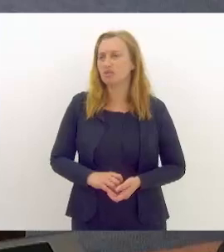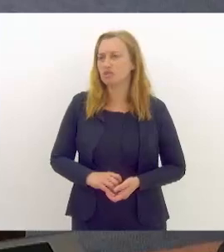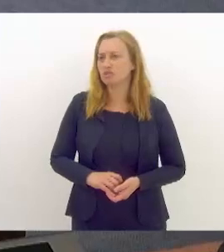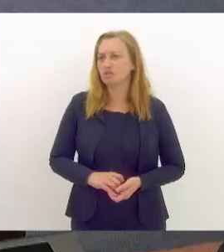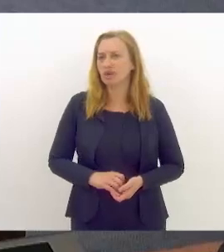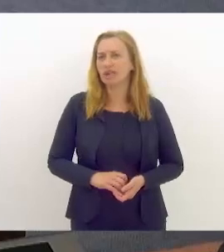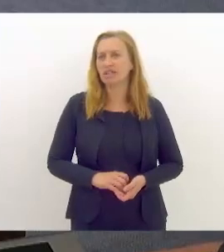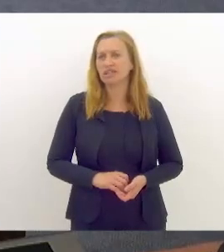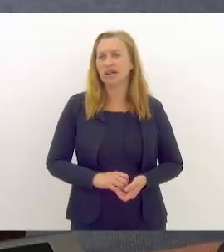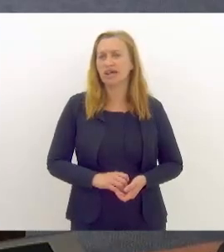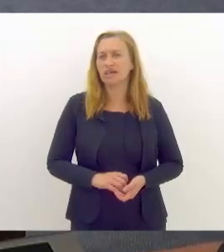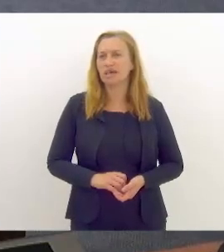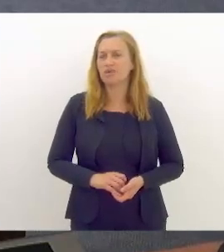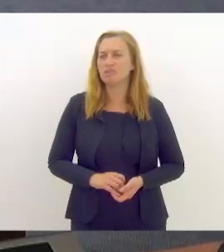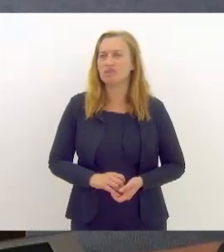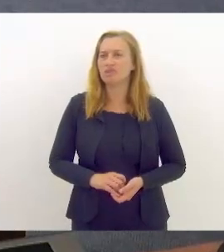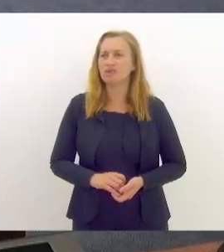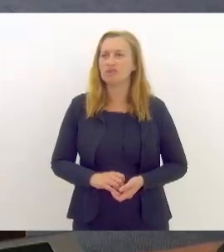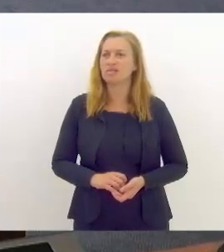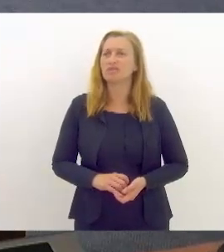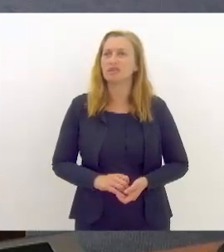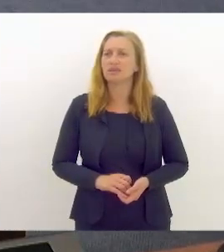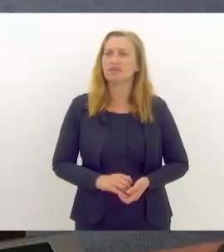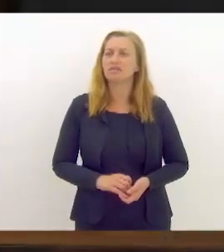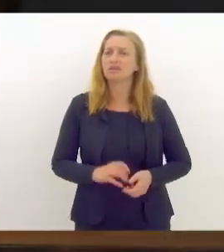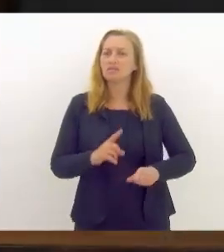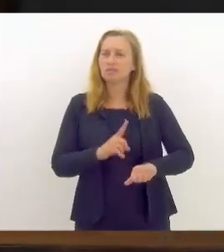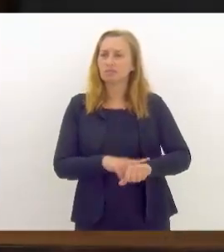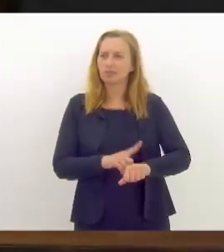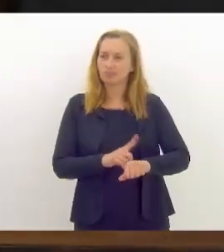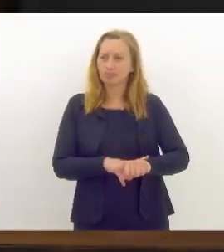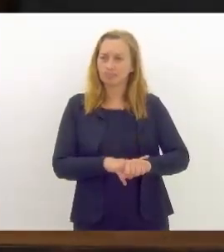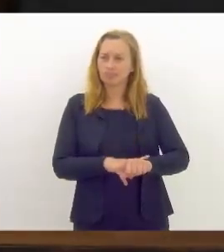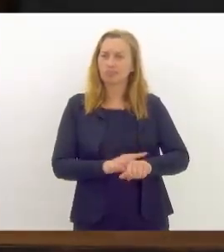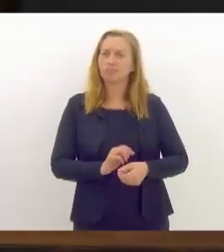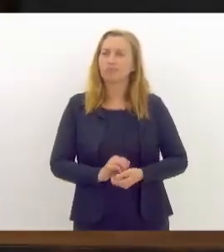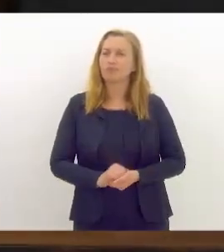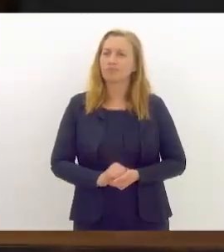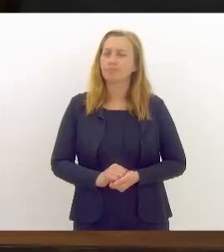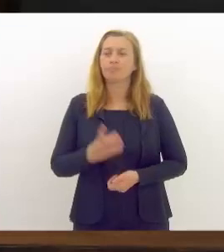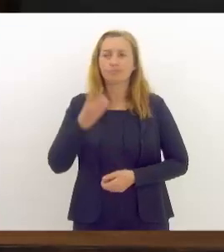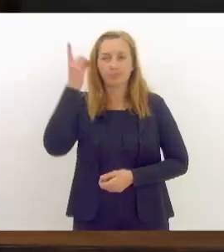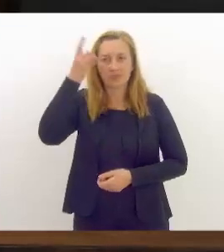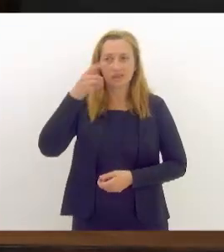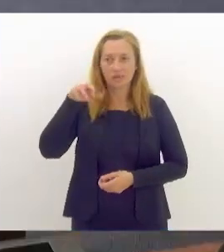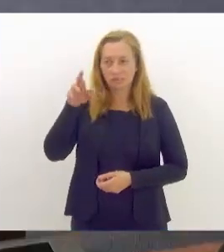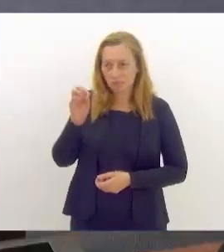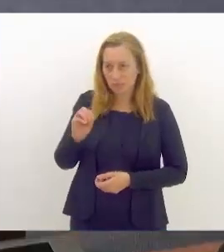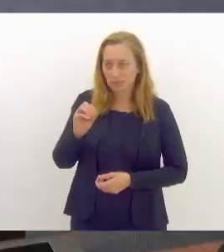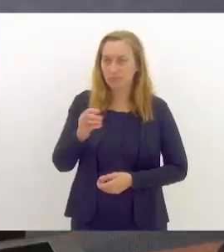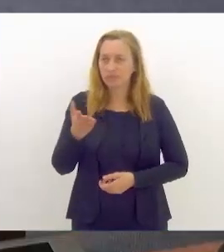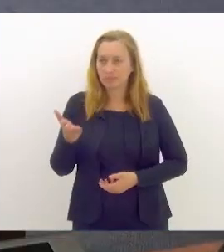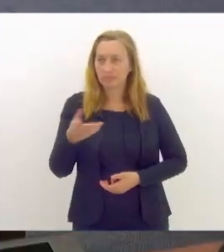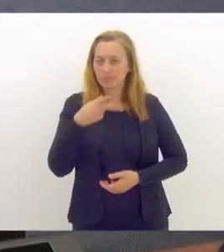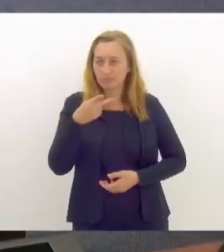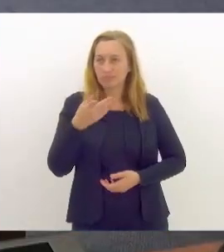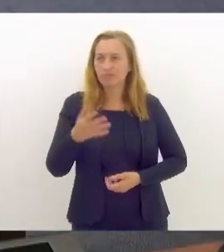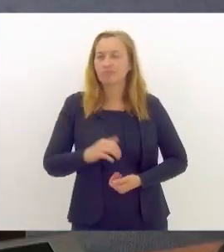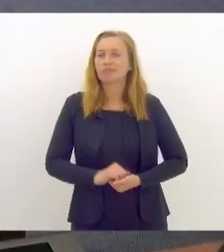nesse momento passa a presidência dessa sessão ao nosso querido Deputado Bruno dali